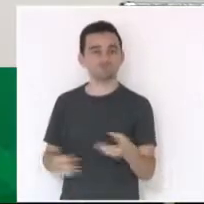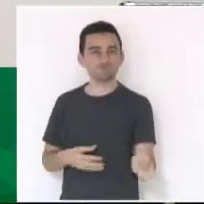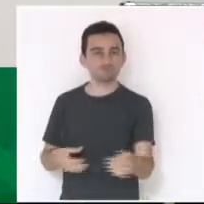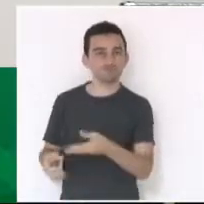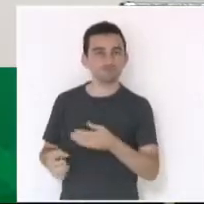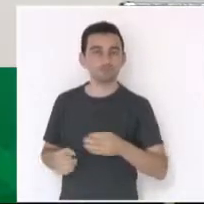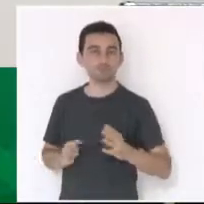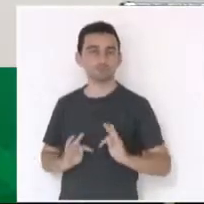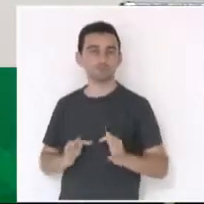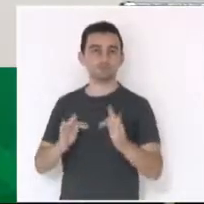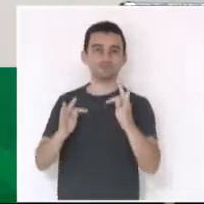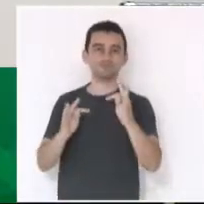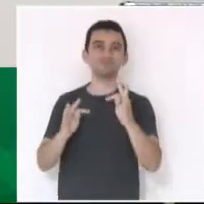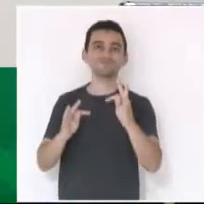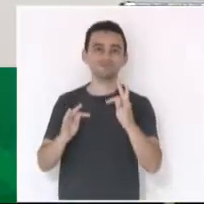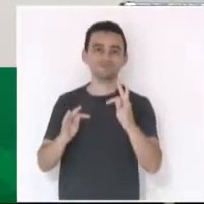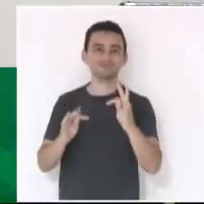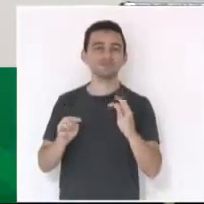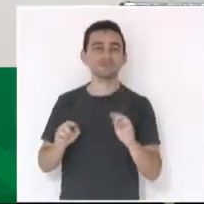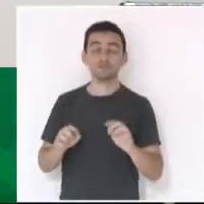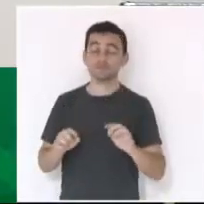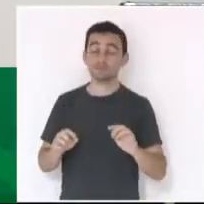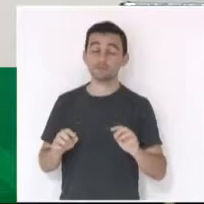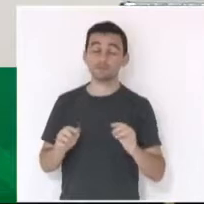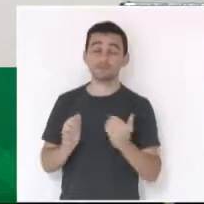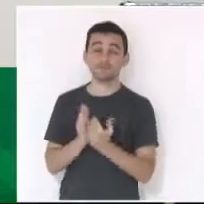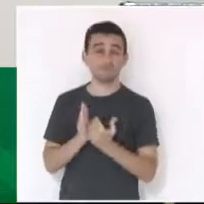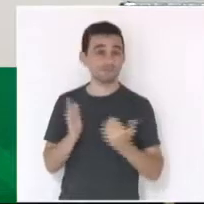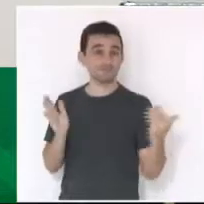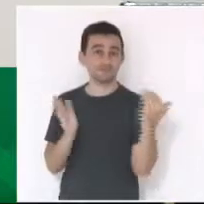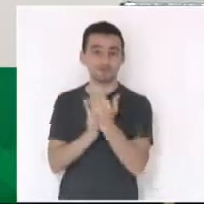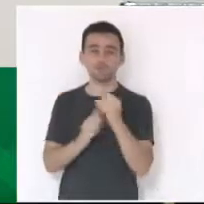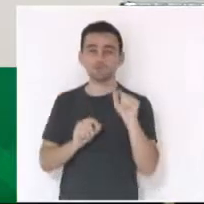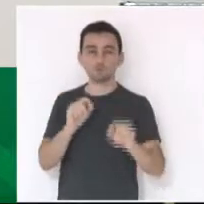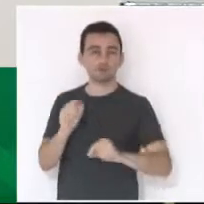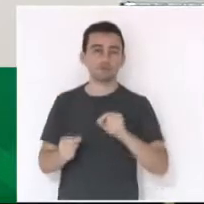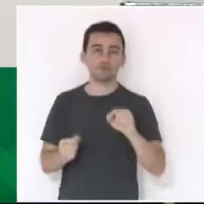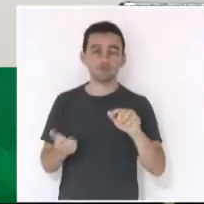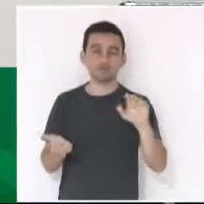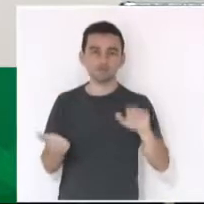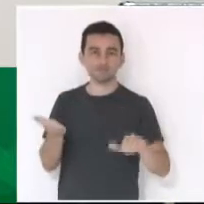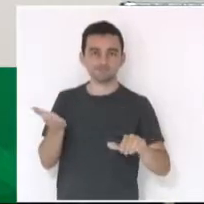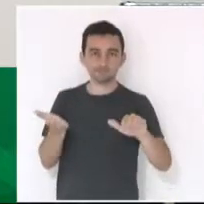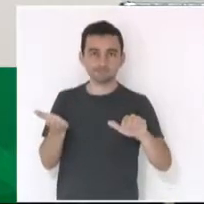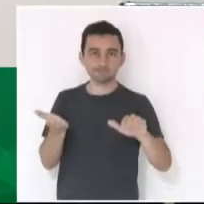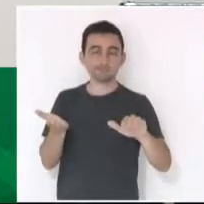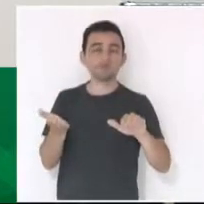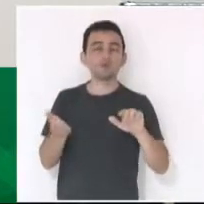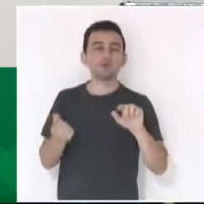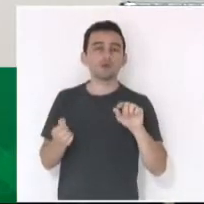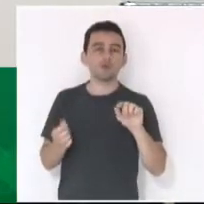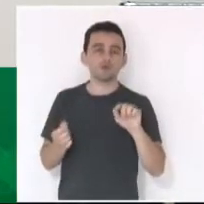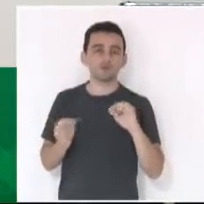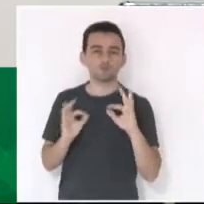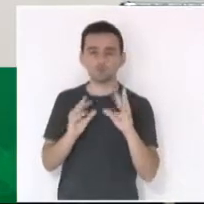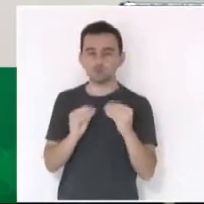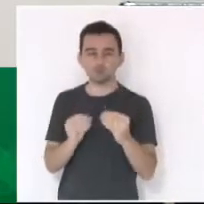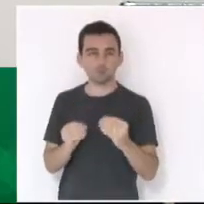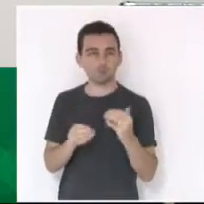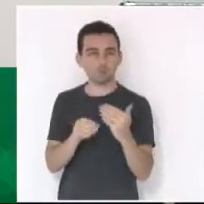e sobretudo de redução das desigualdades sociais que fortalece o capital produtivo